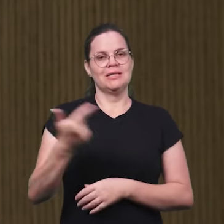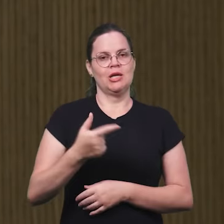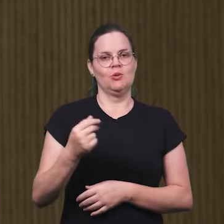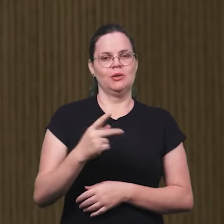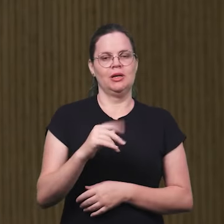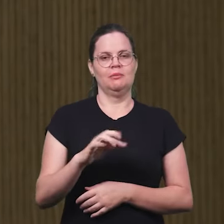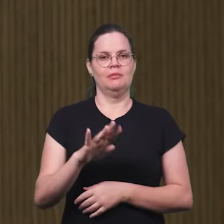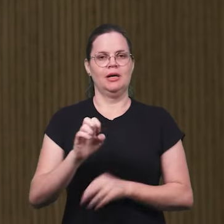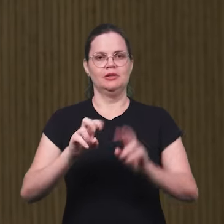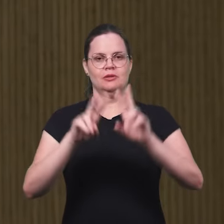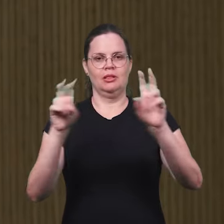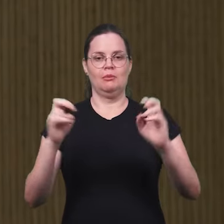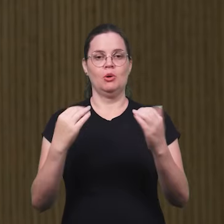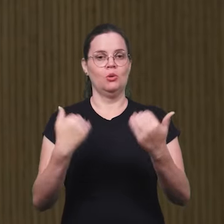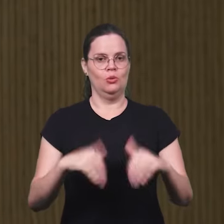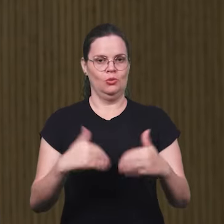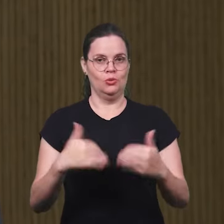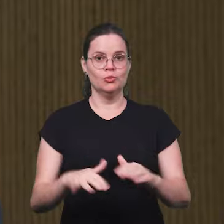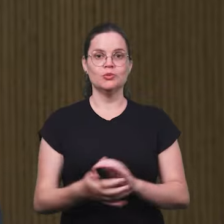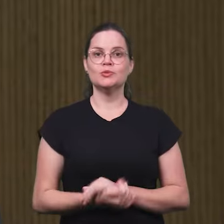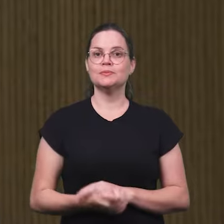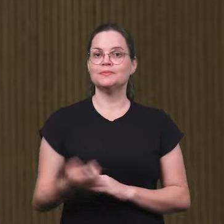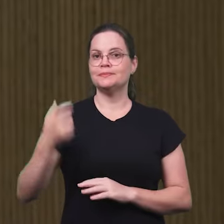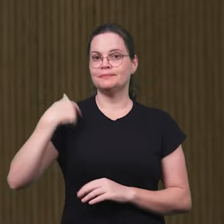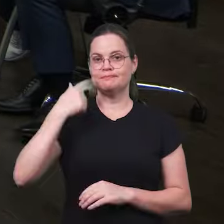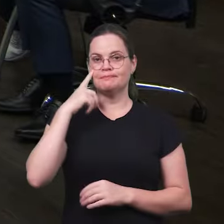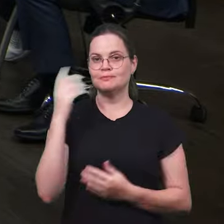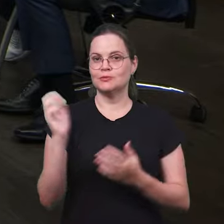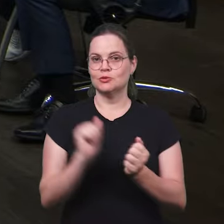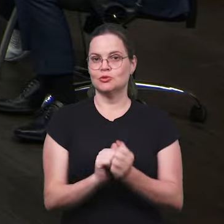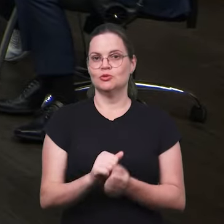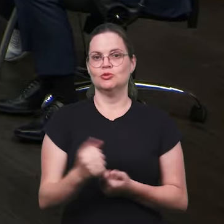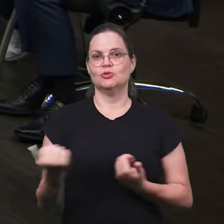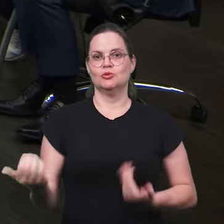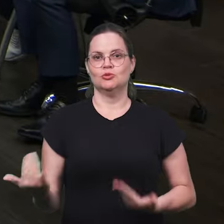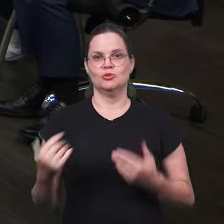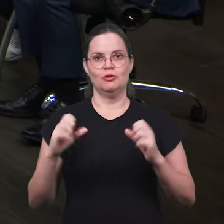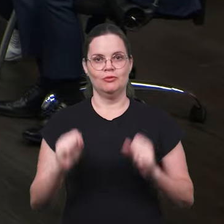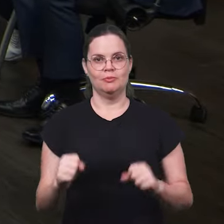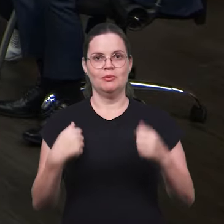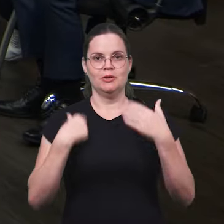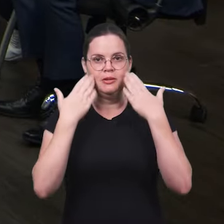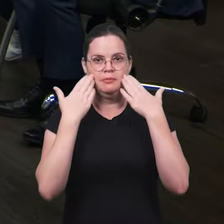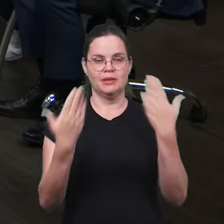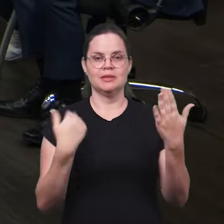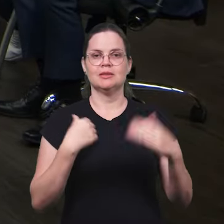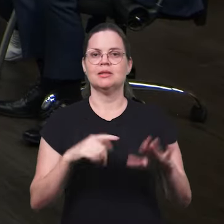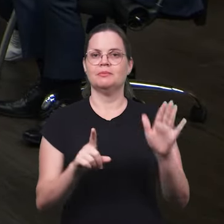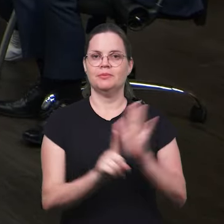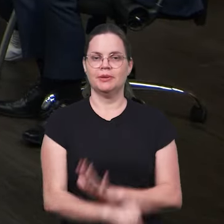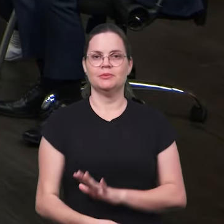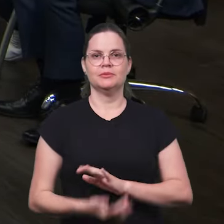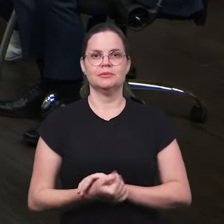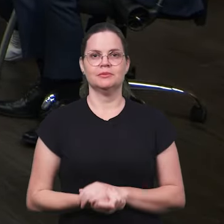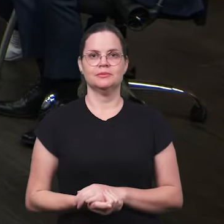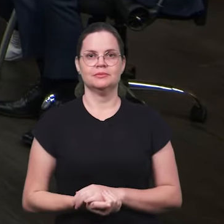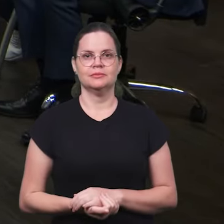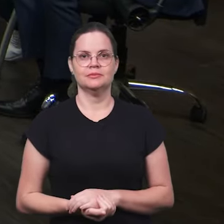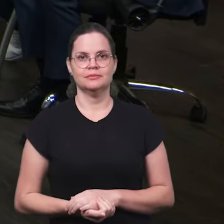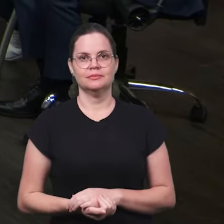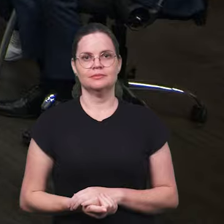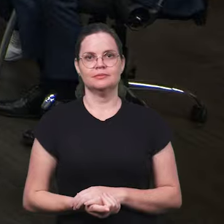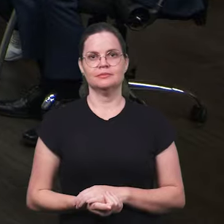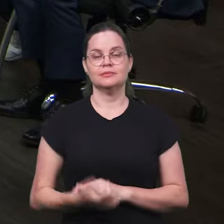2 do tema concursos. Estou aqui com os jovens, por favor, pode se apresentar, fazer a sua pergunta.